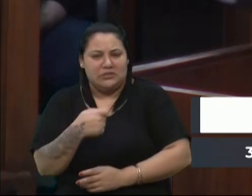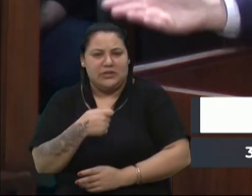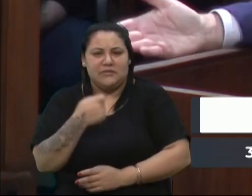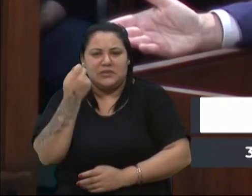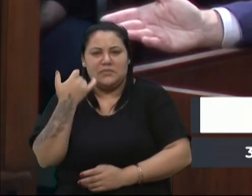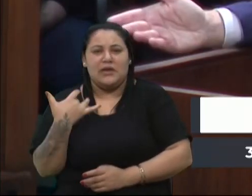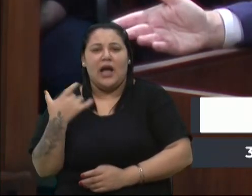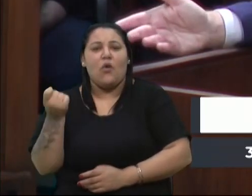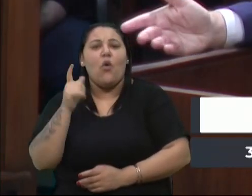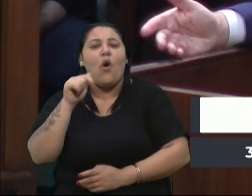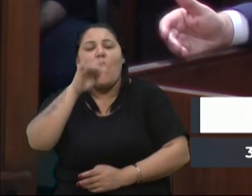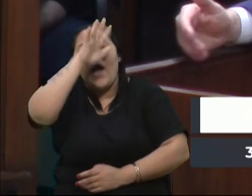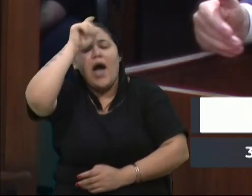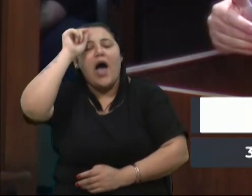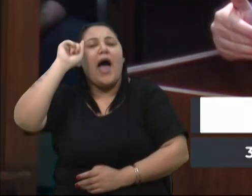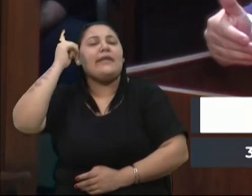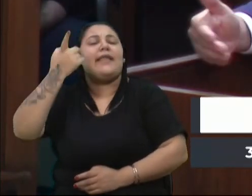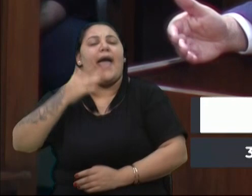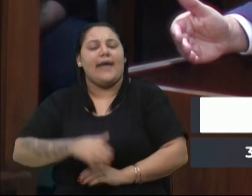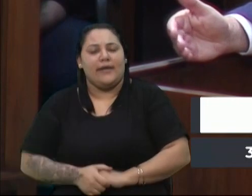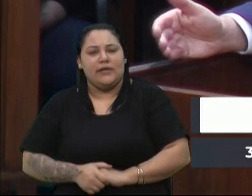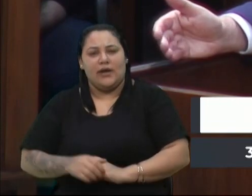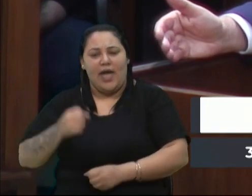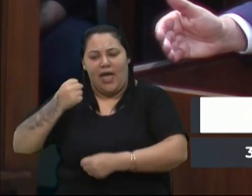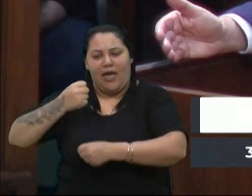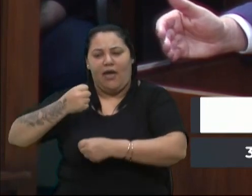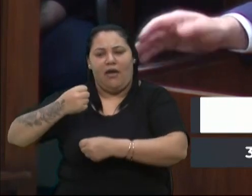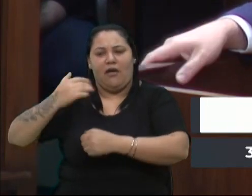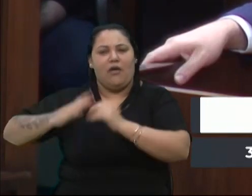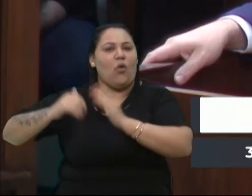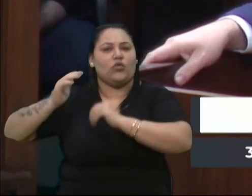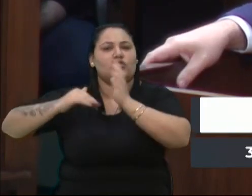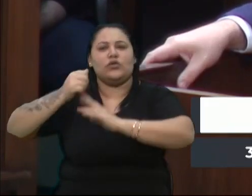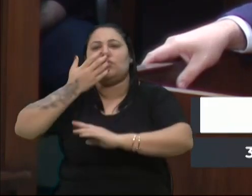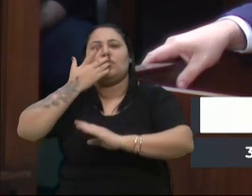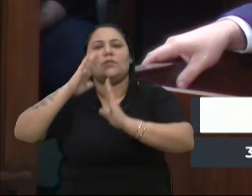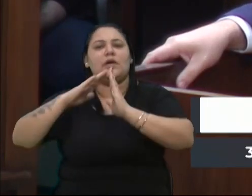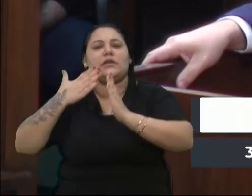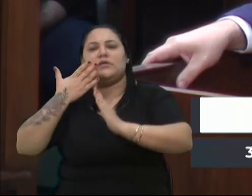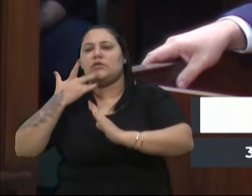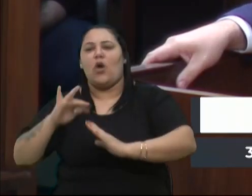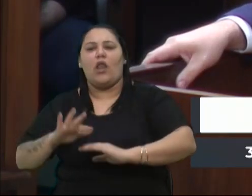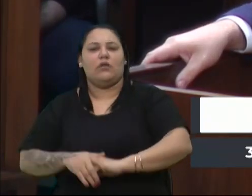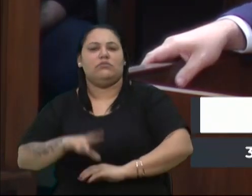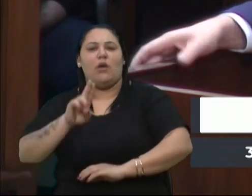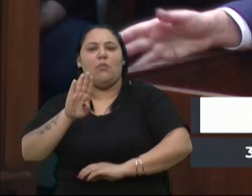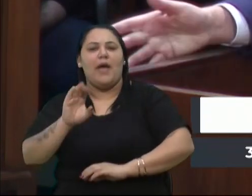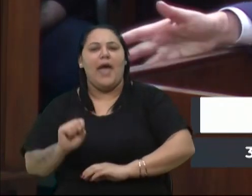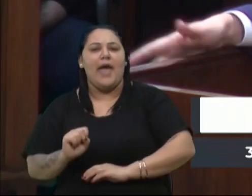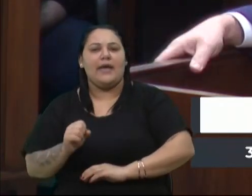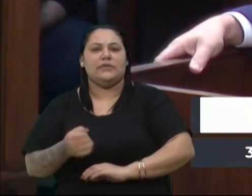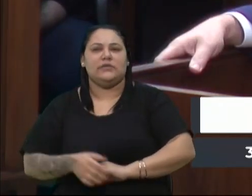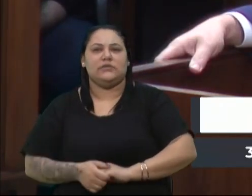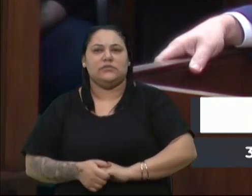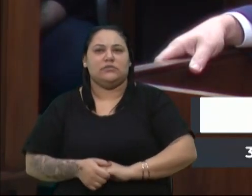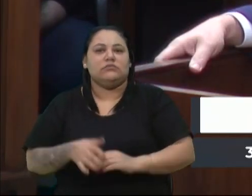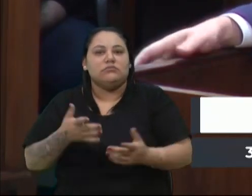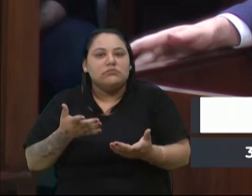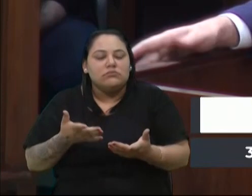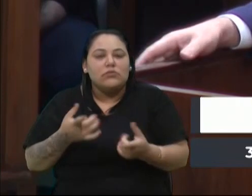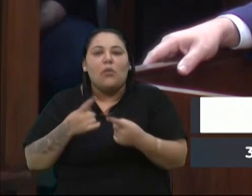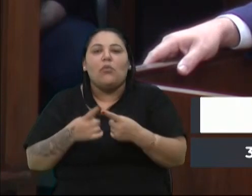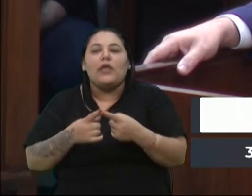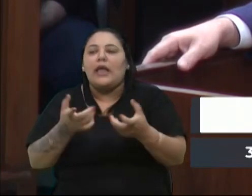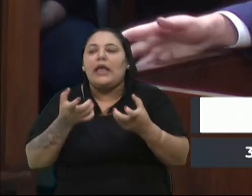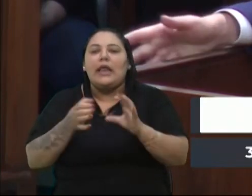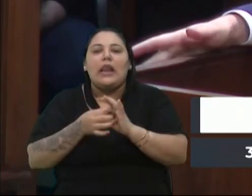a ideia da Prefeitura naquele momento? Era se construir uma creche? Era se construir uma UBS? Era se construir uma escola?